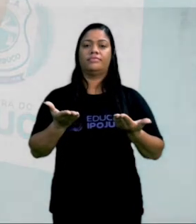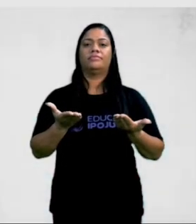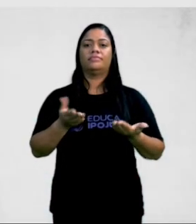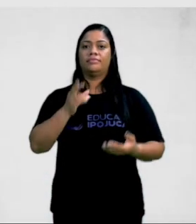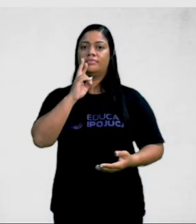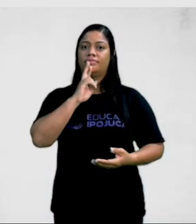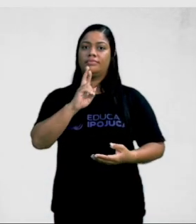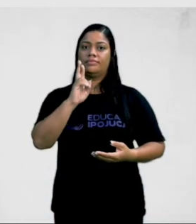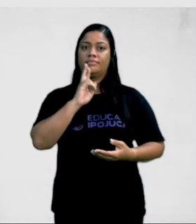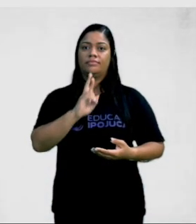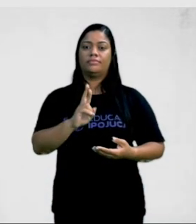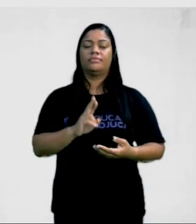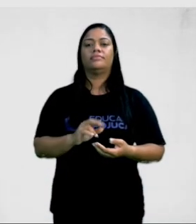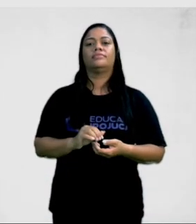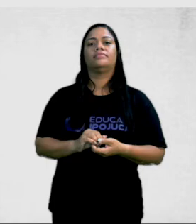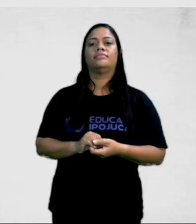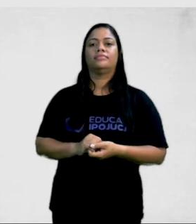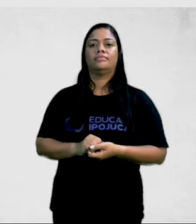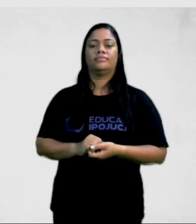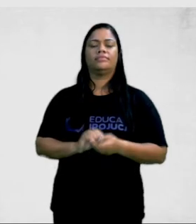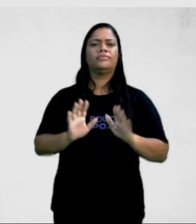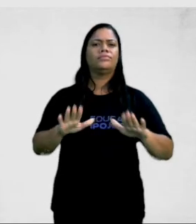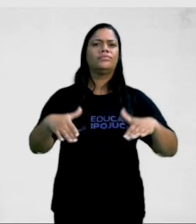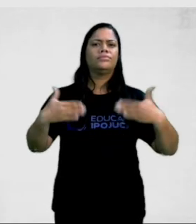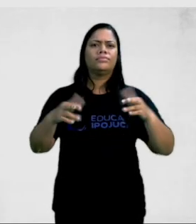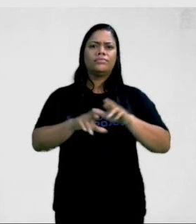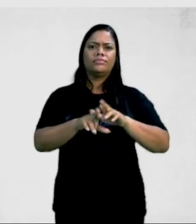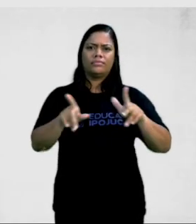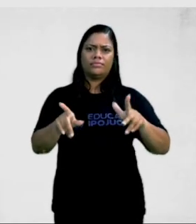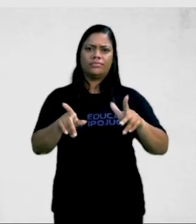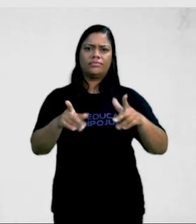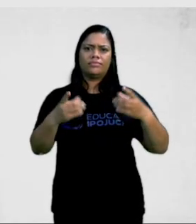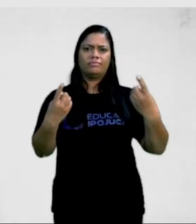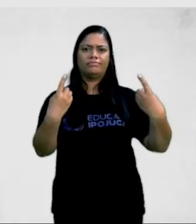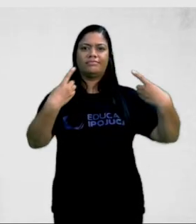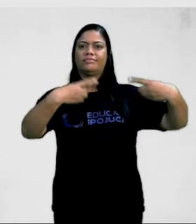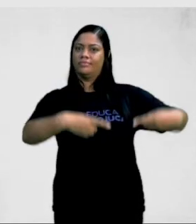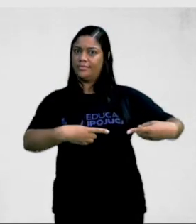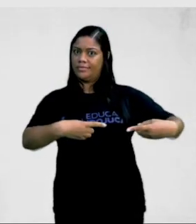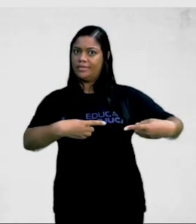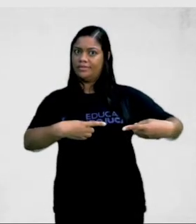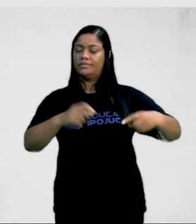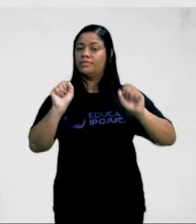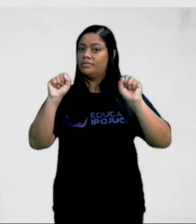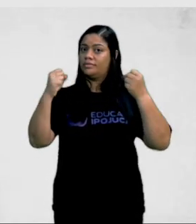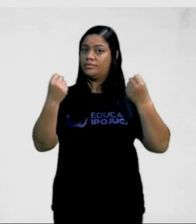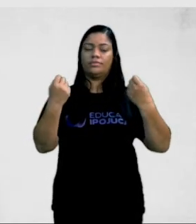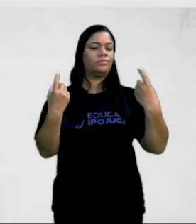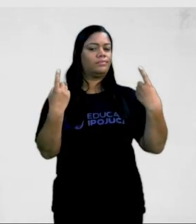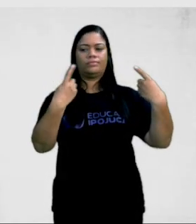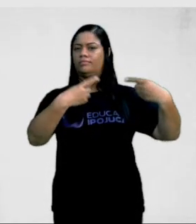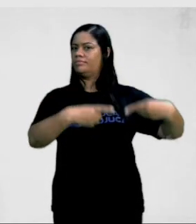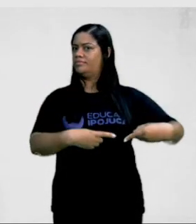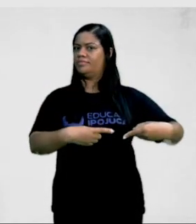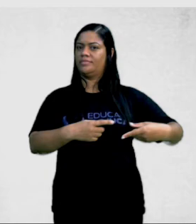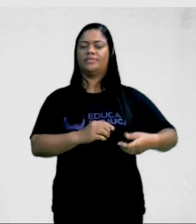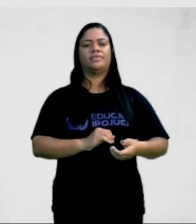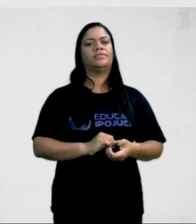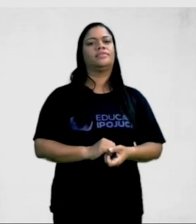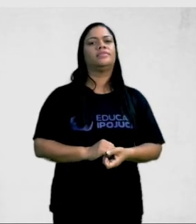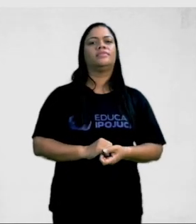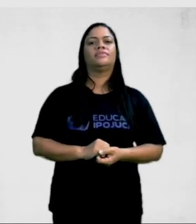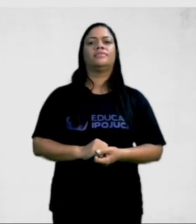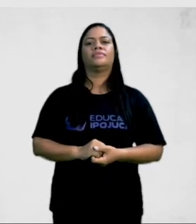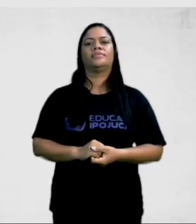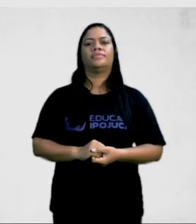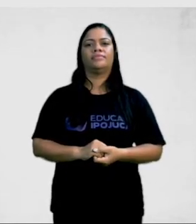vocês respondam, em linhas gerais, quais são as diferenças entre ginástica competitiva e ginástica não competitiva.